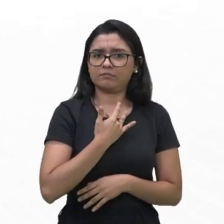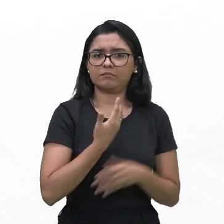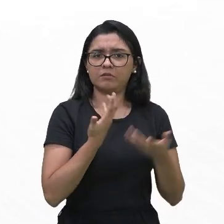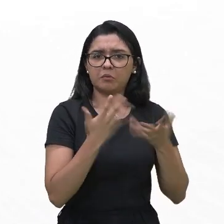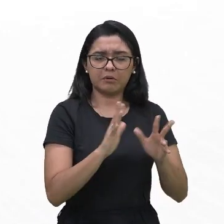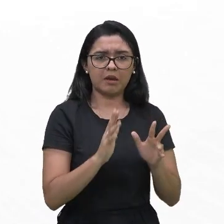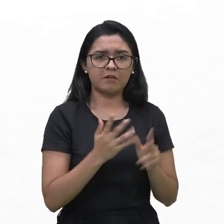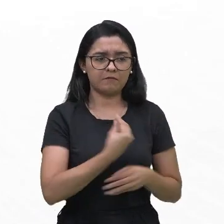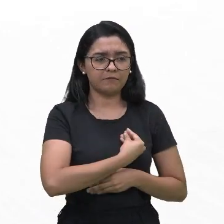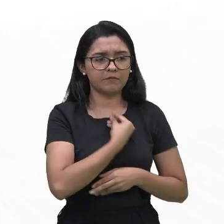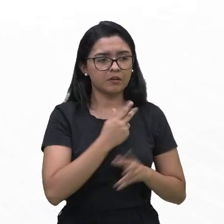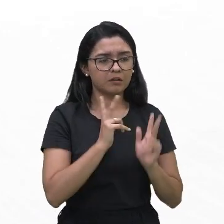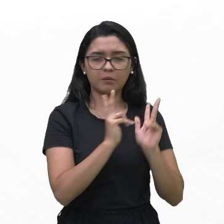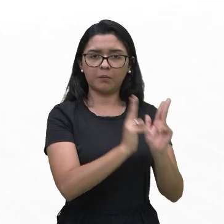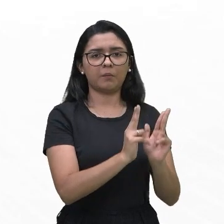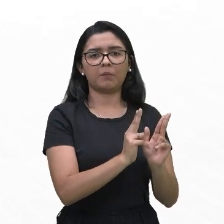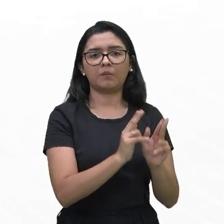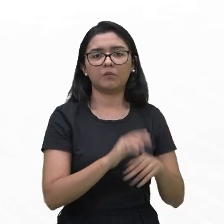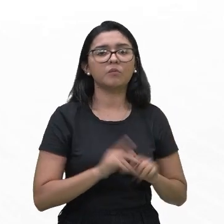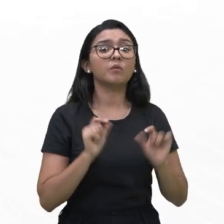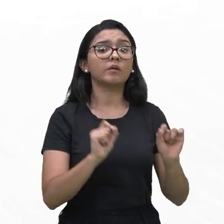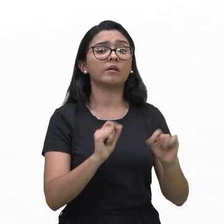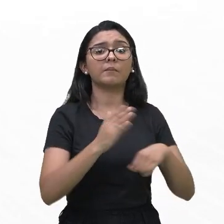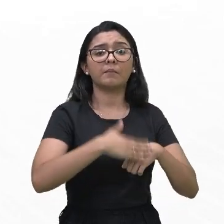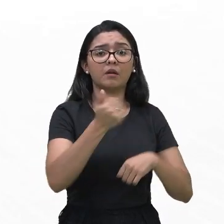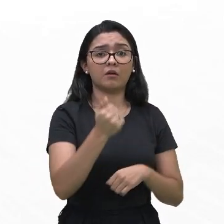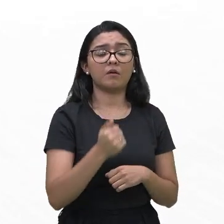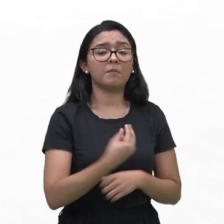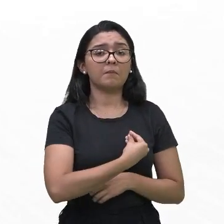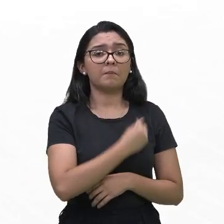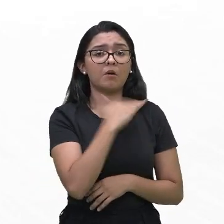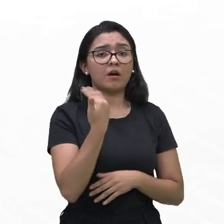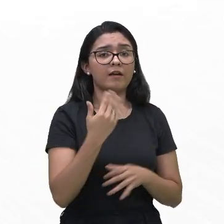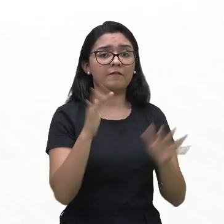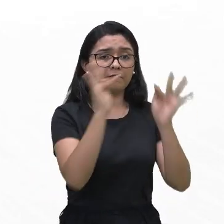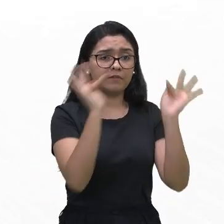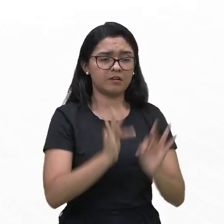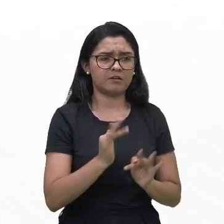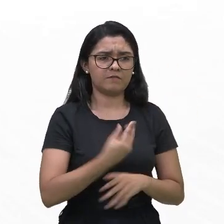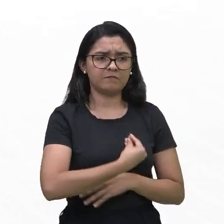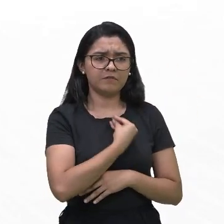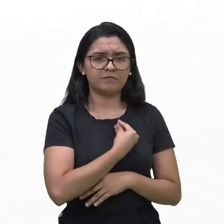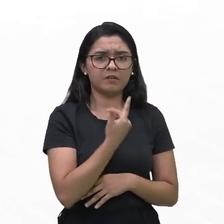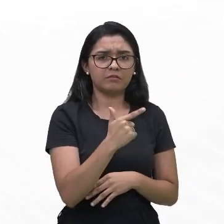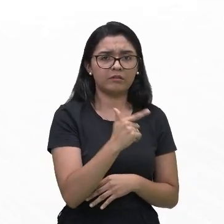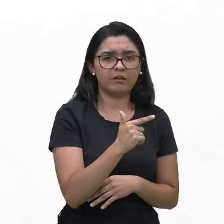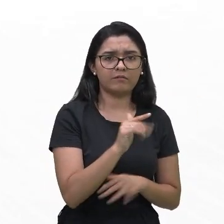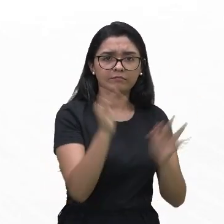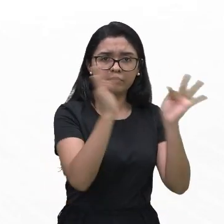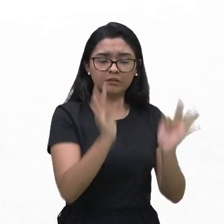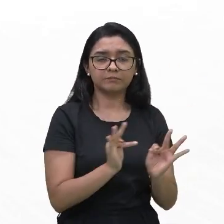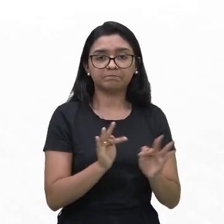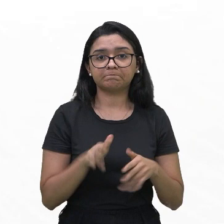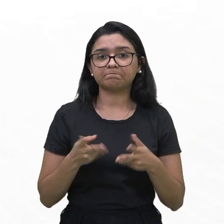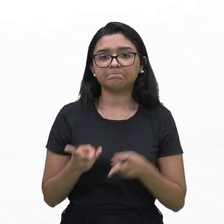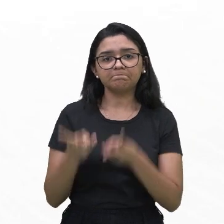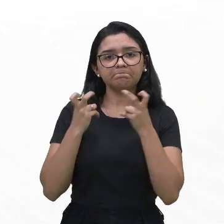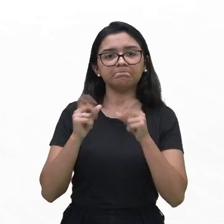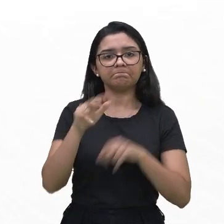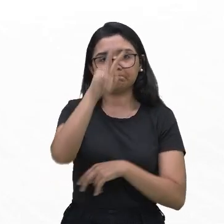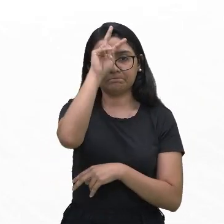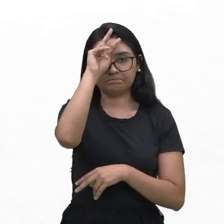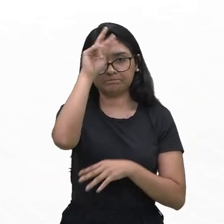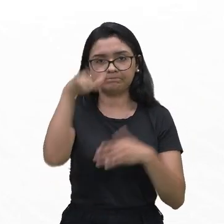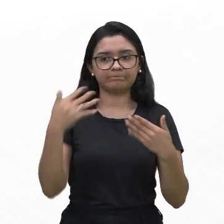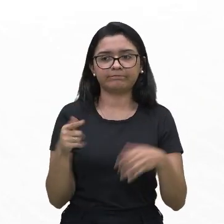estilo de vocês. O que é melhor? Morrer feliz? Viver infeliz? Percebendo a formiga que o diálogo seria